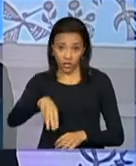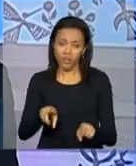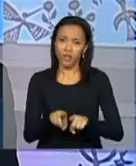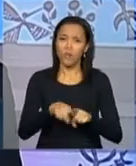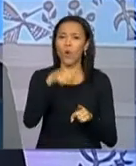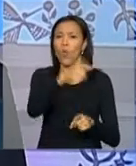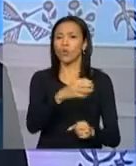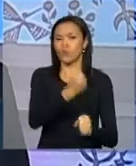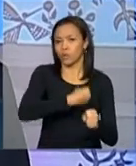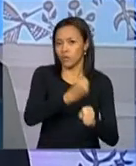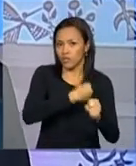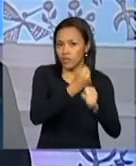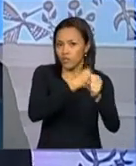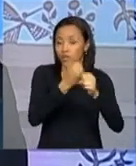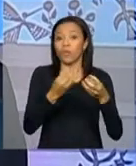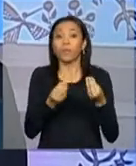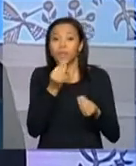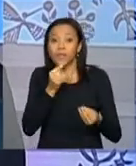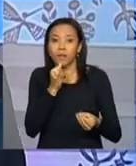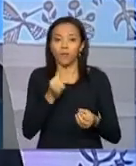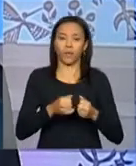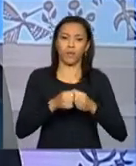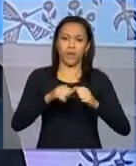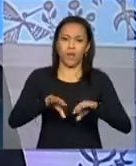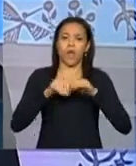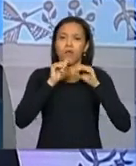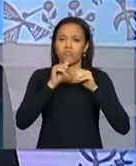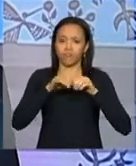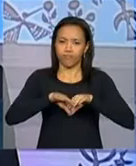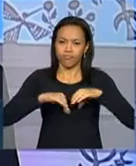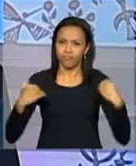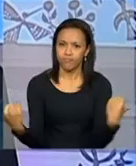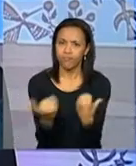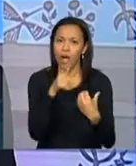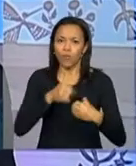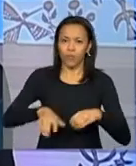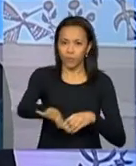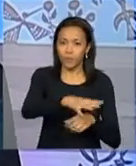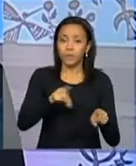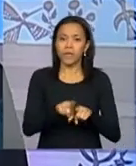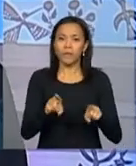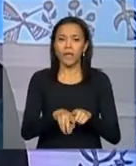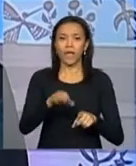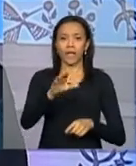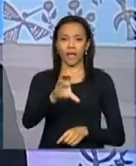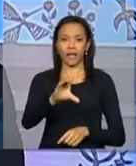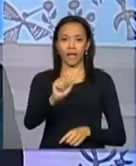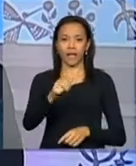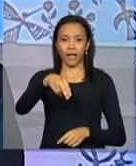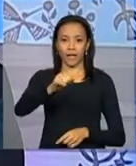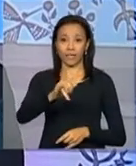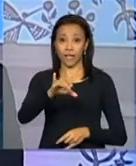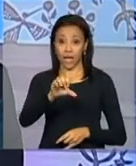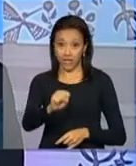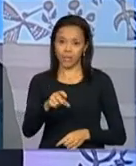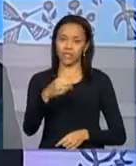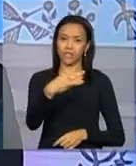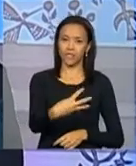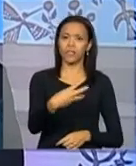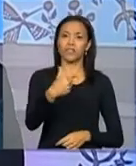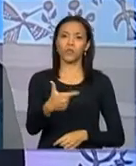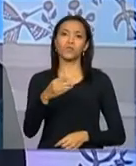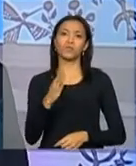infraestrutura como por exemplo em barragens audes adutoras e canais chegam a r 32 bilhões